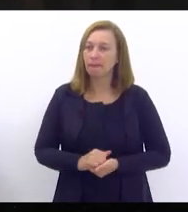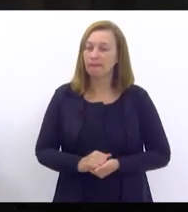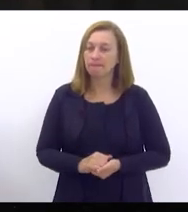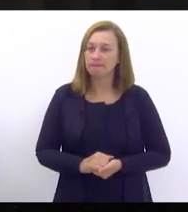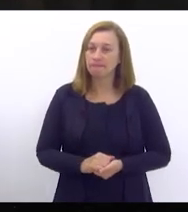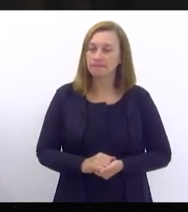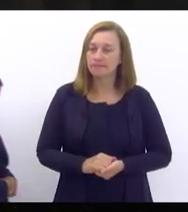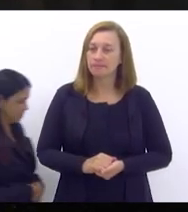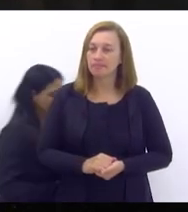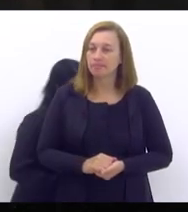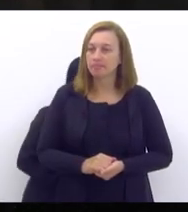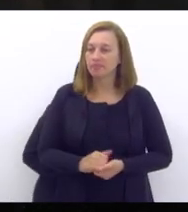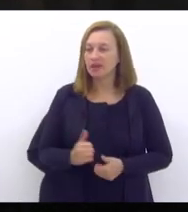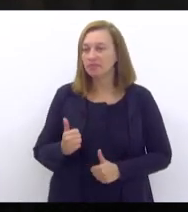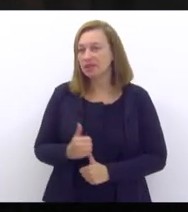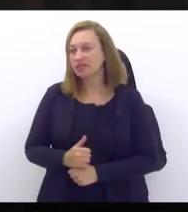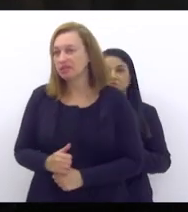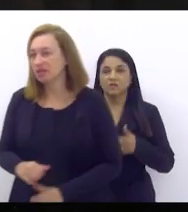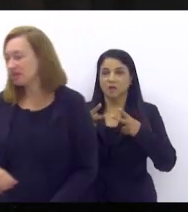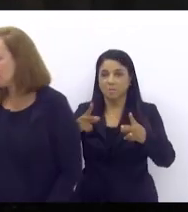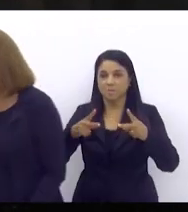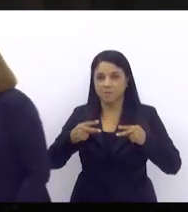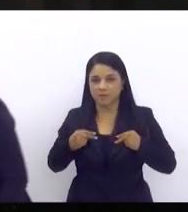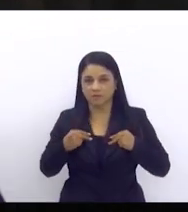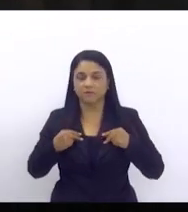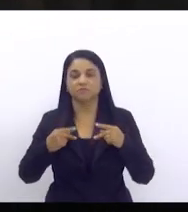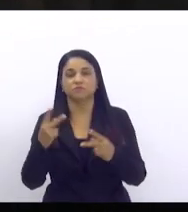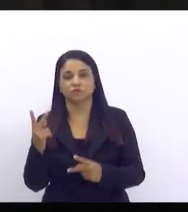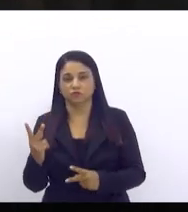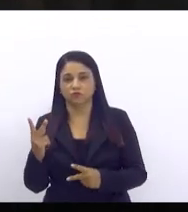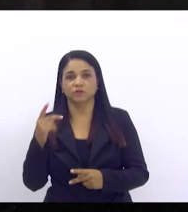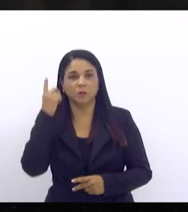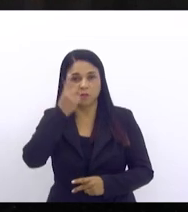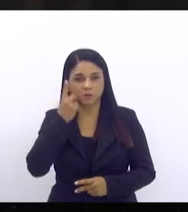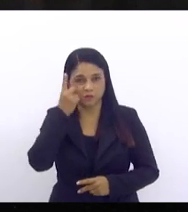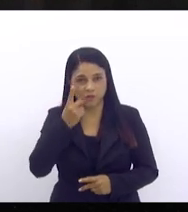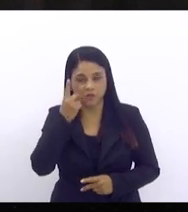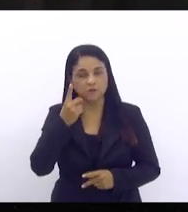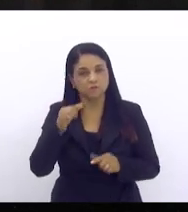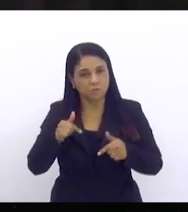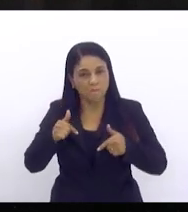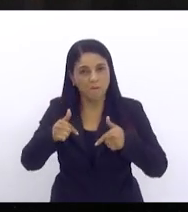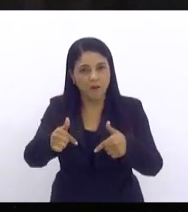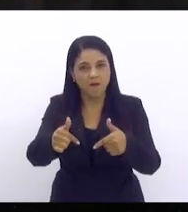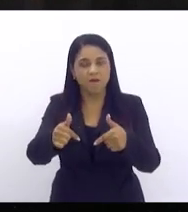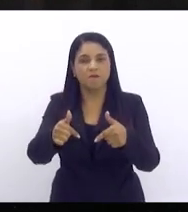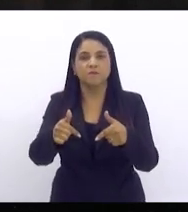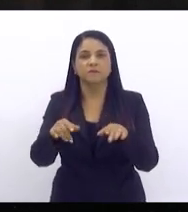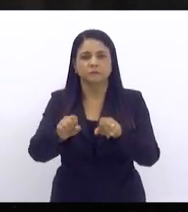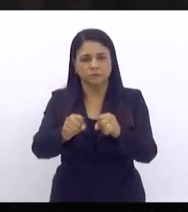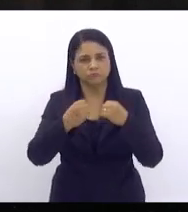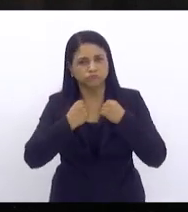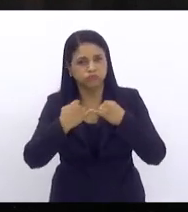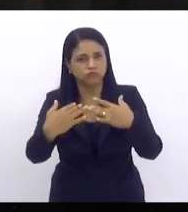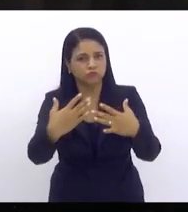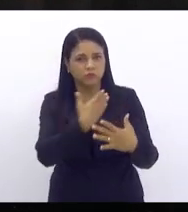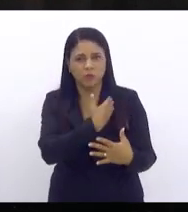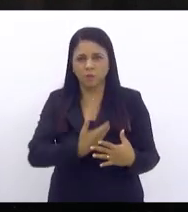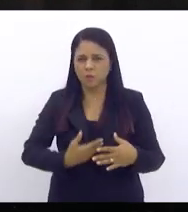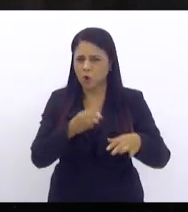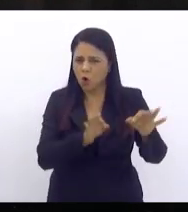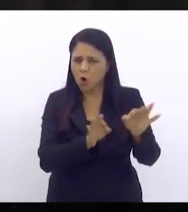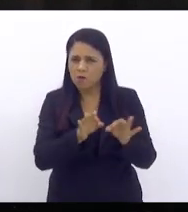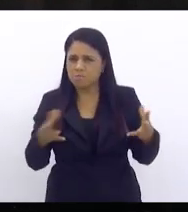além da militância ativa desses dois deputados, mas de uma excelente audiência pública organizada